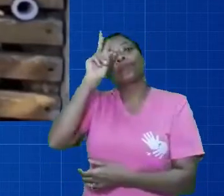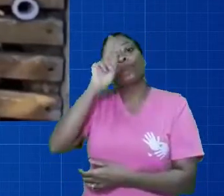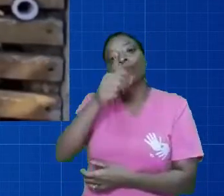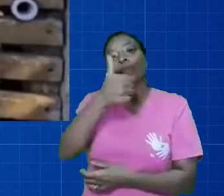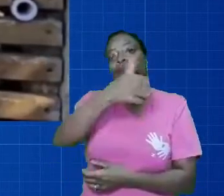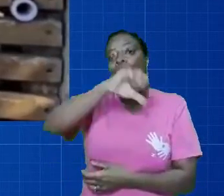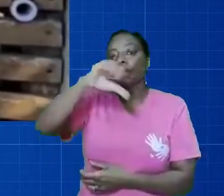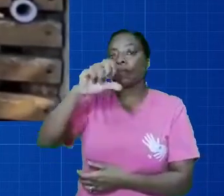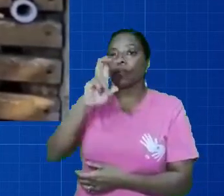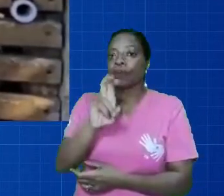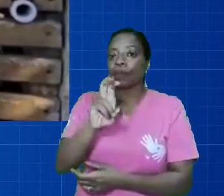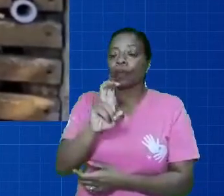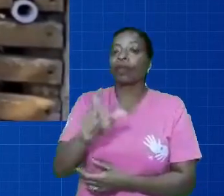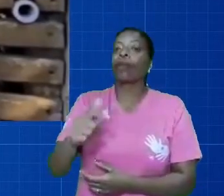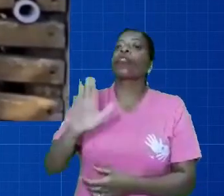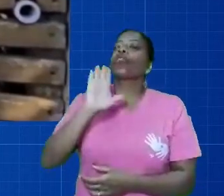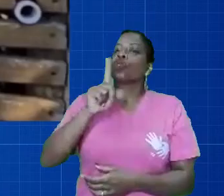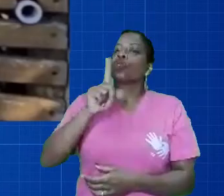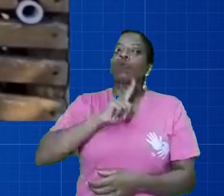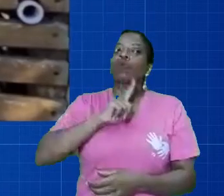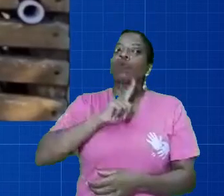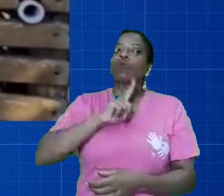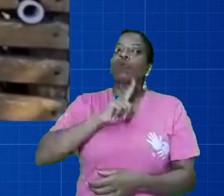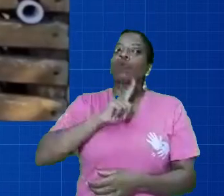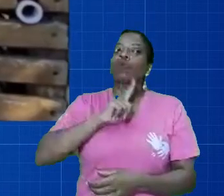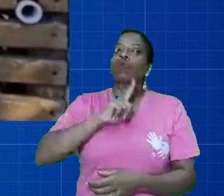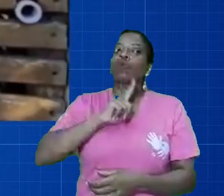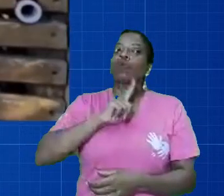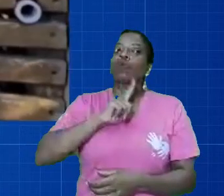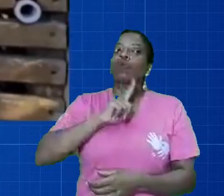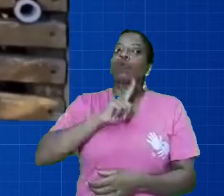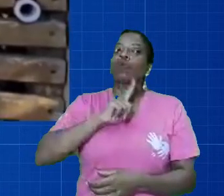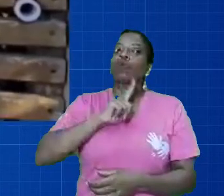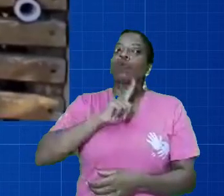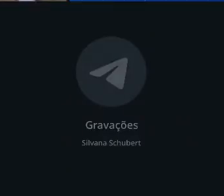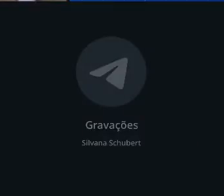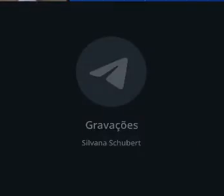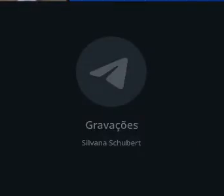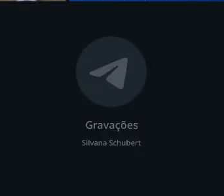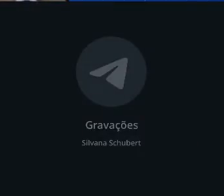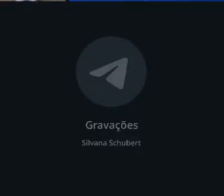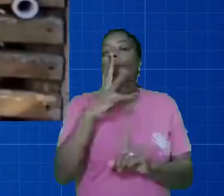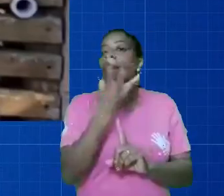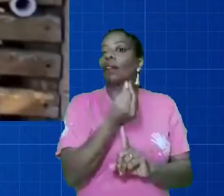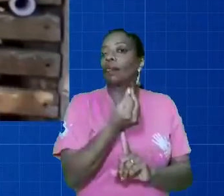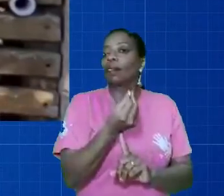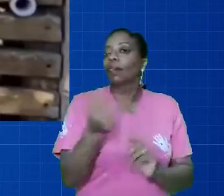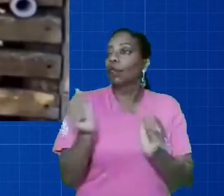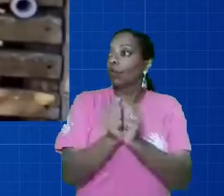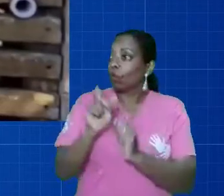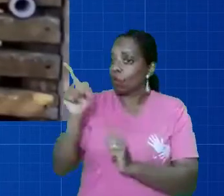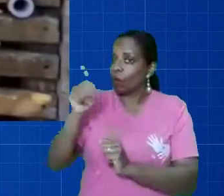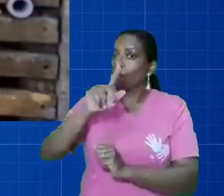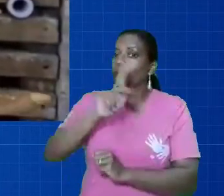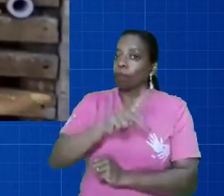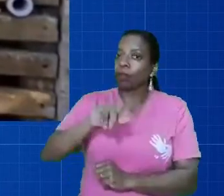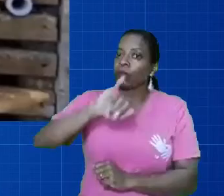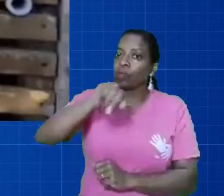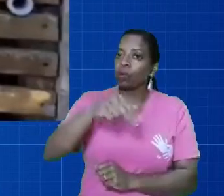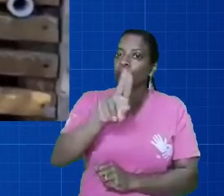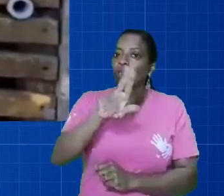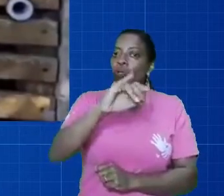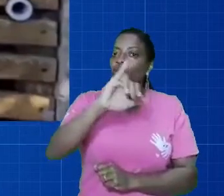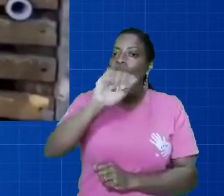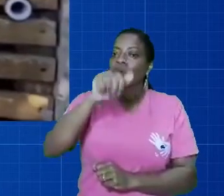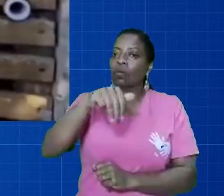Jucemara. E gradativamente a gente foi aprendendo em todas as áreas dos eixos do estudo da